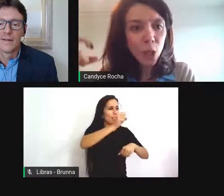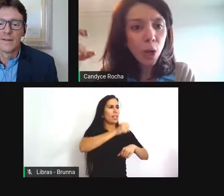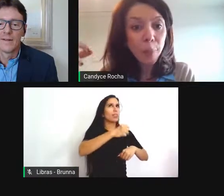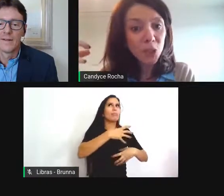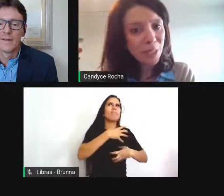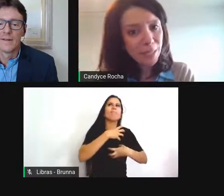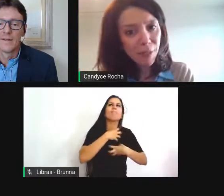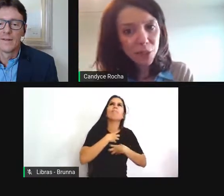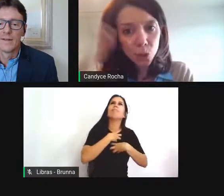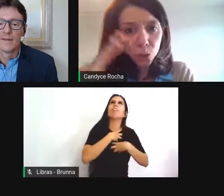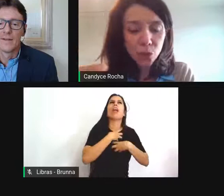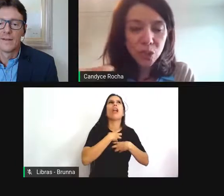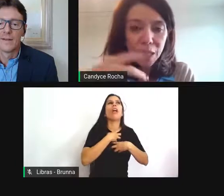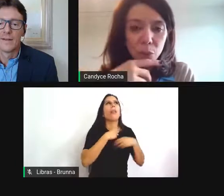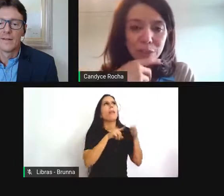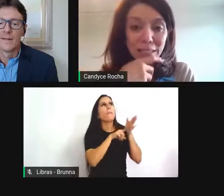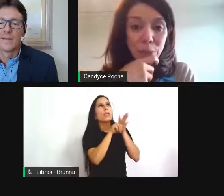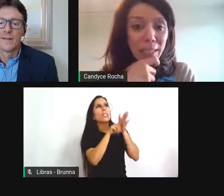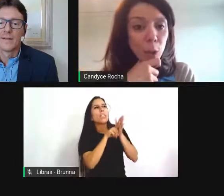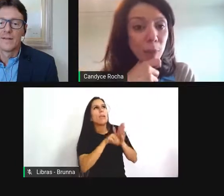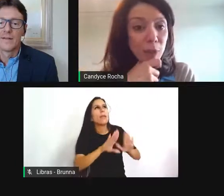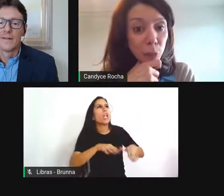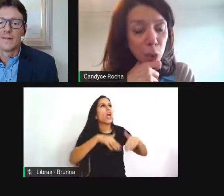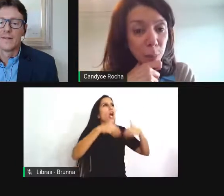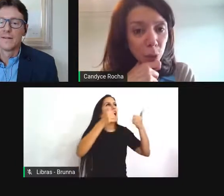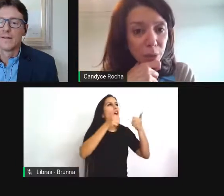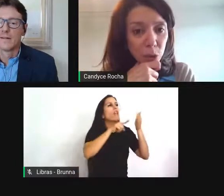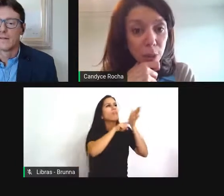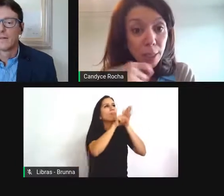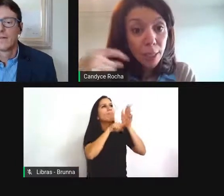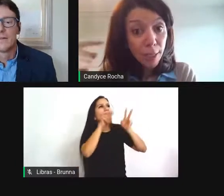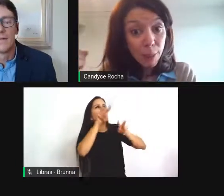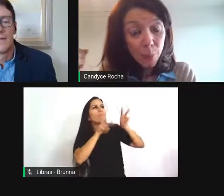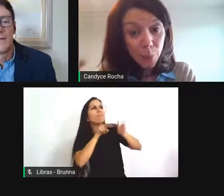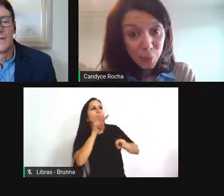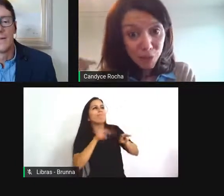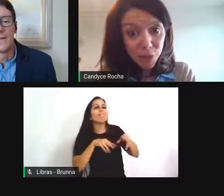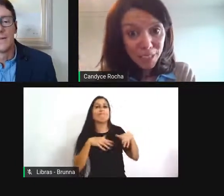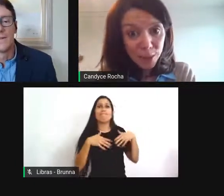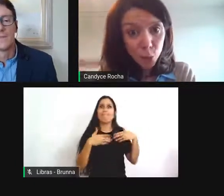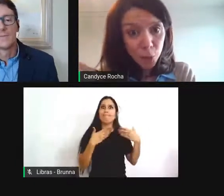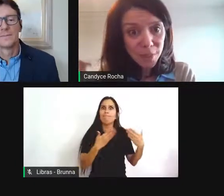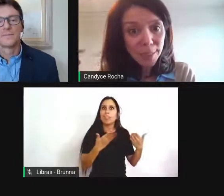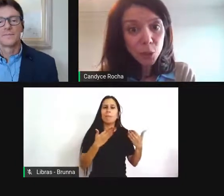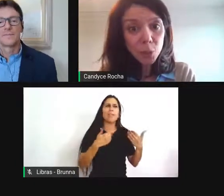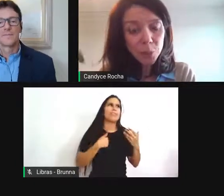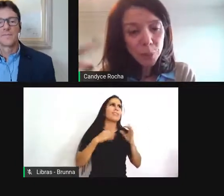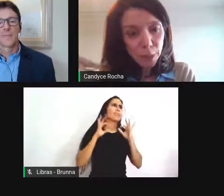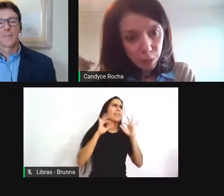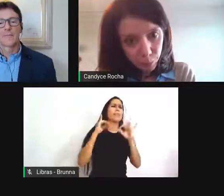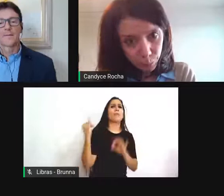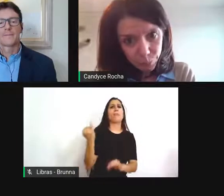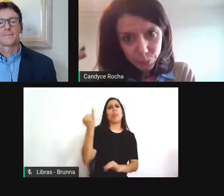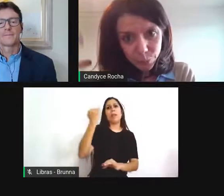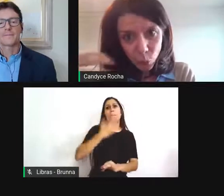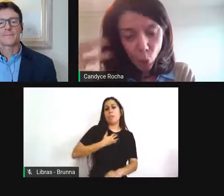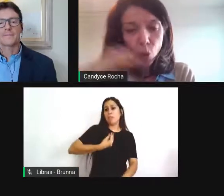entender ela melhor, a pesquisar, a ver de outros ângulos e tal, e aquilo para mim foi muito importante. Para mim, a vivência do processo